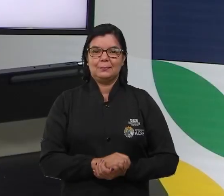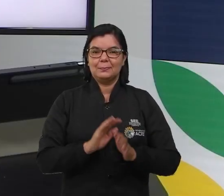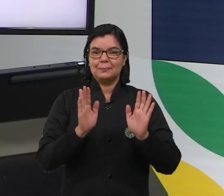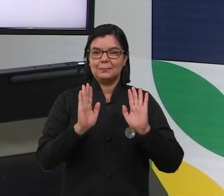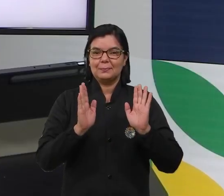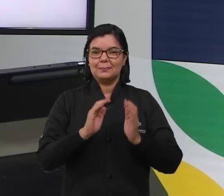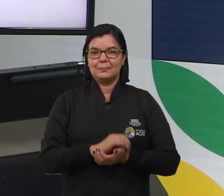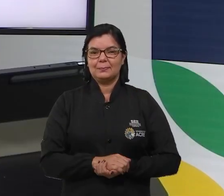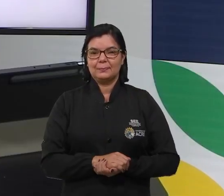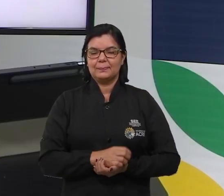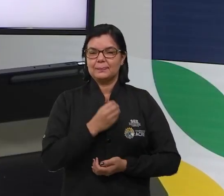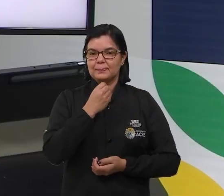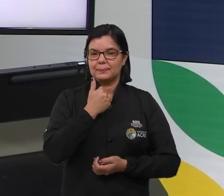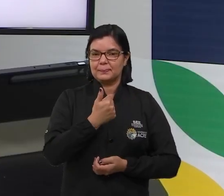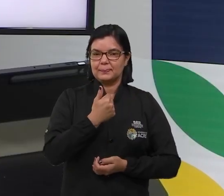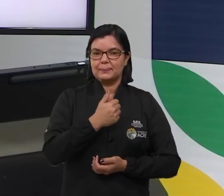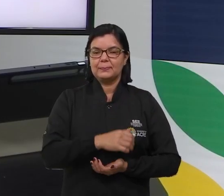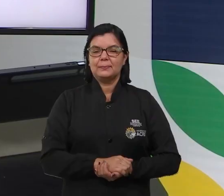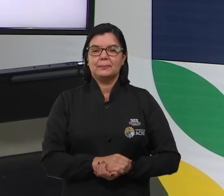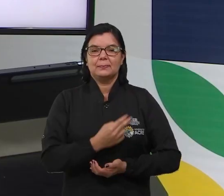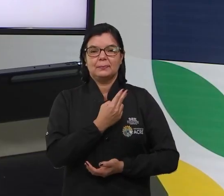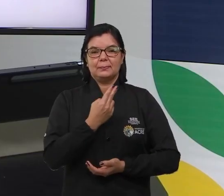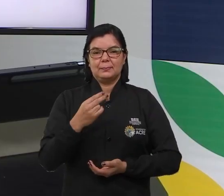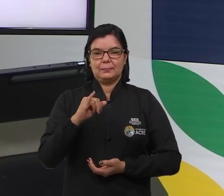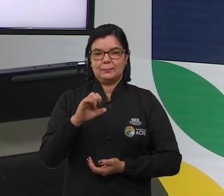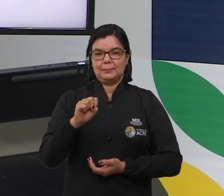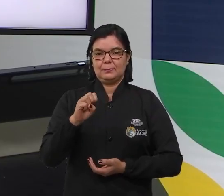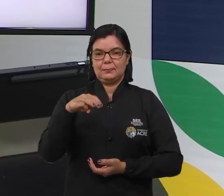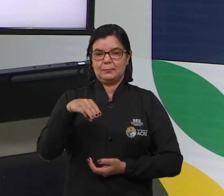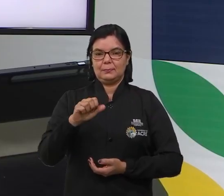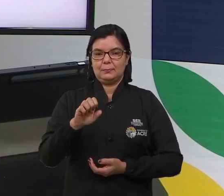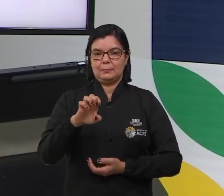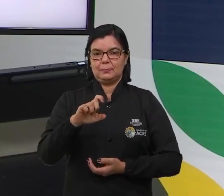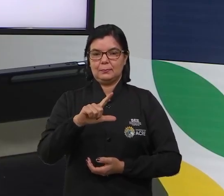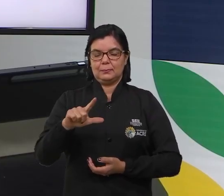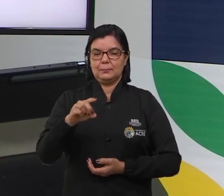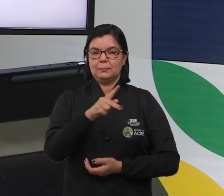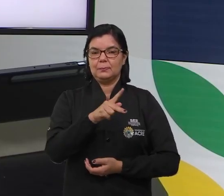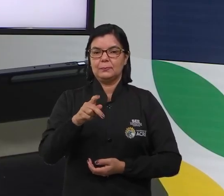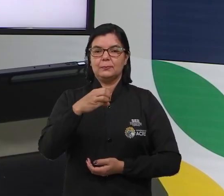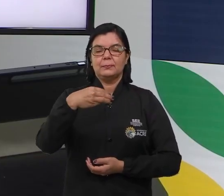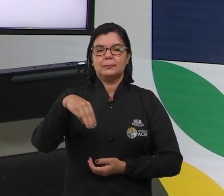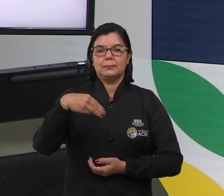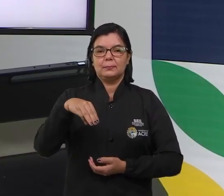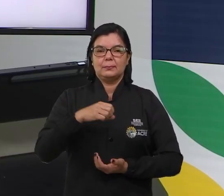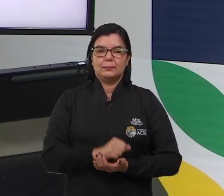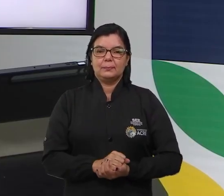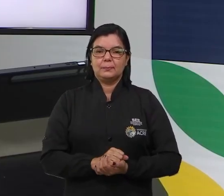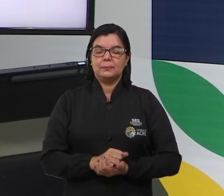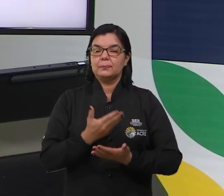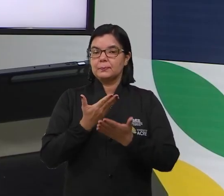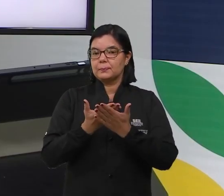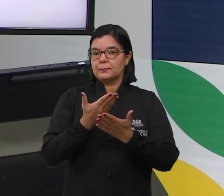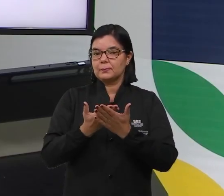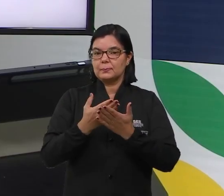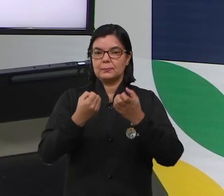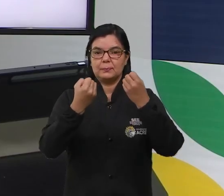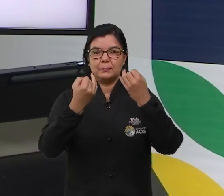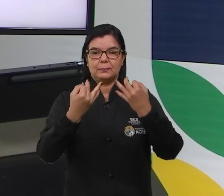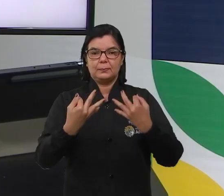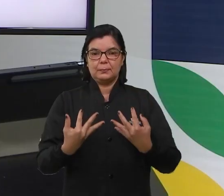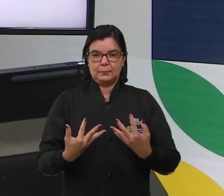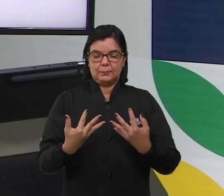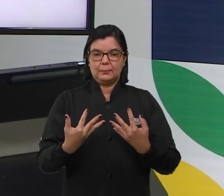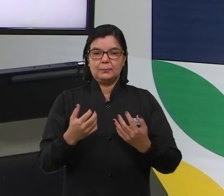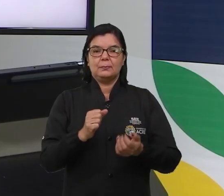Olá, tudo bem? O meu nome é Ismael Dourado, eu sou professor de matemática e nesta videoaula nós iremos conversar um pouco sobre